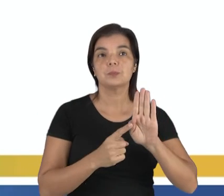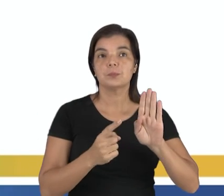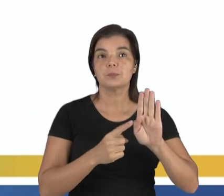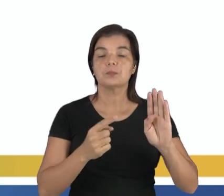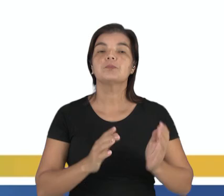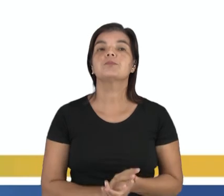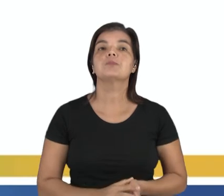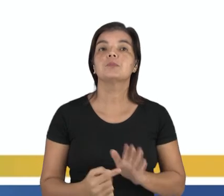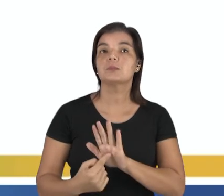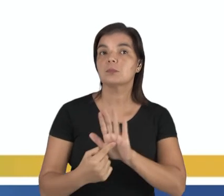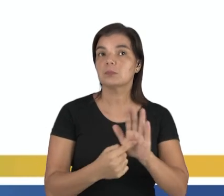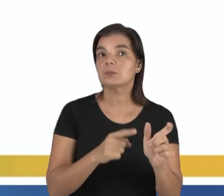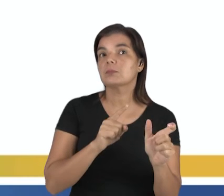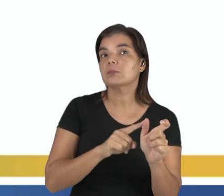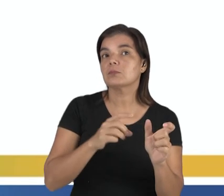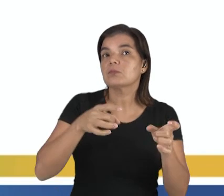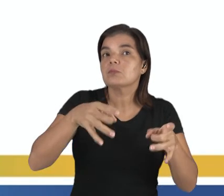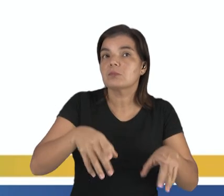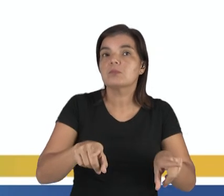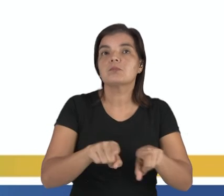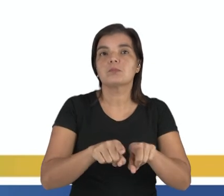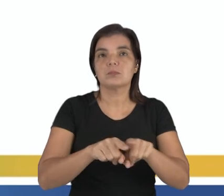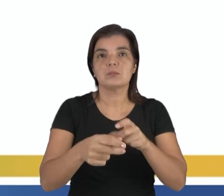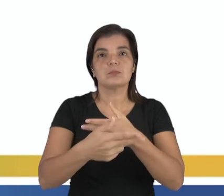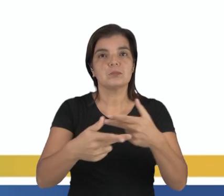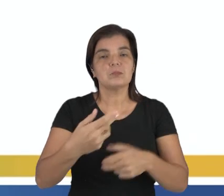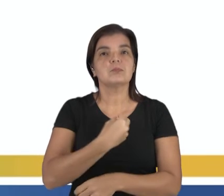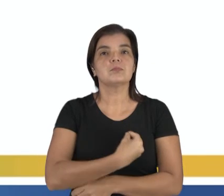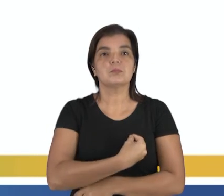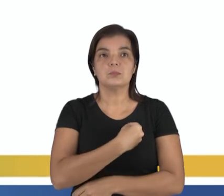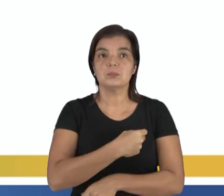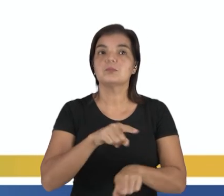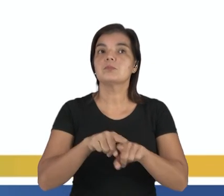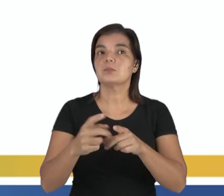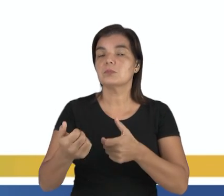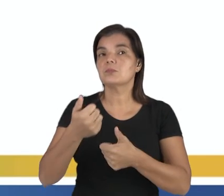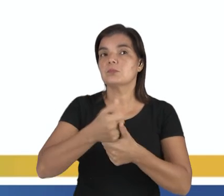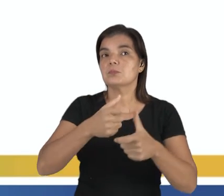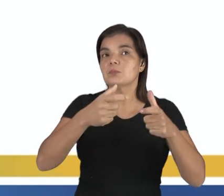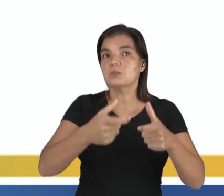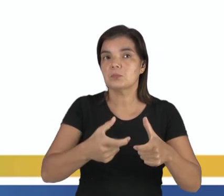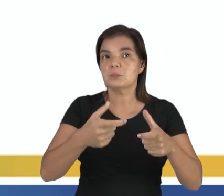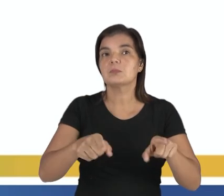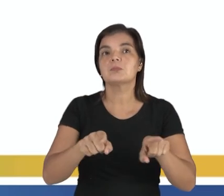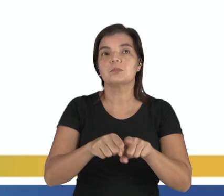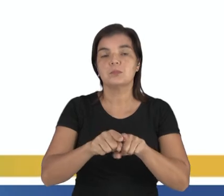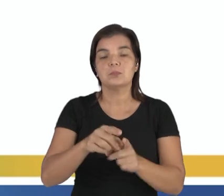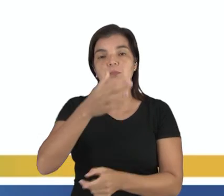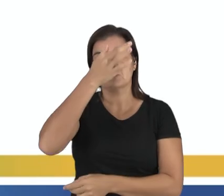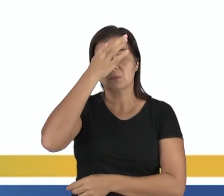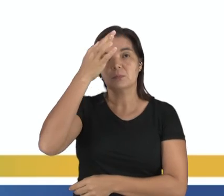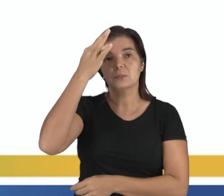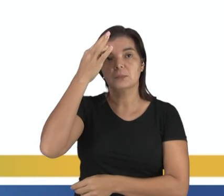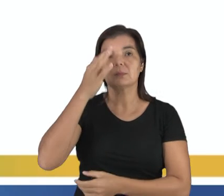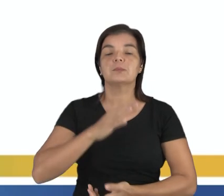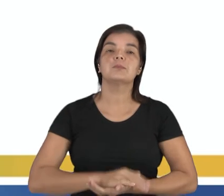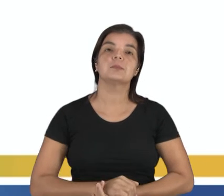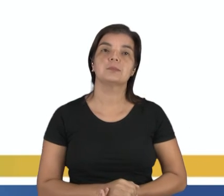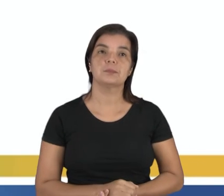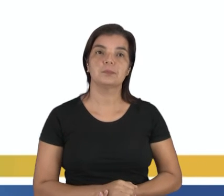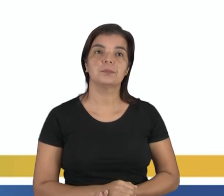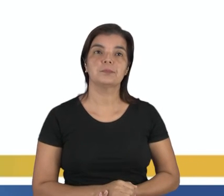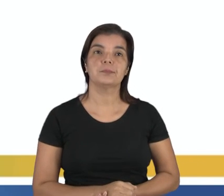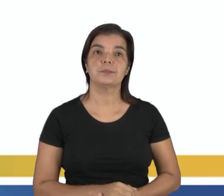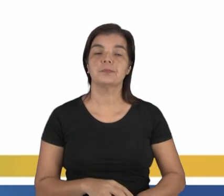existentes. B. Oferecer a última palavra acerca das coisas que existem e ocupar o lugar que outrora foi